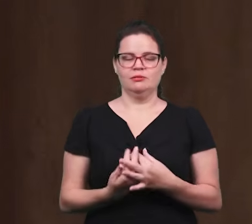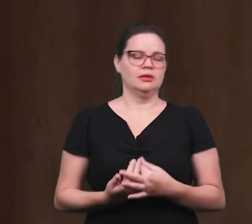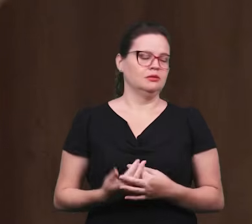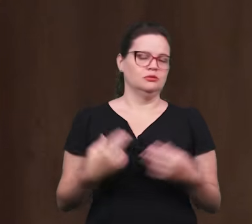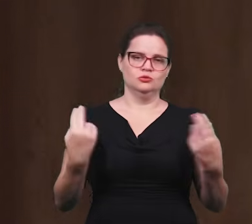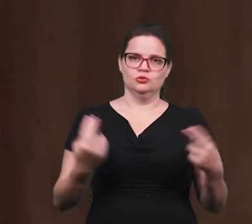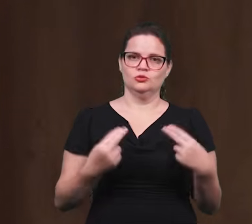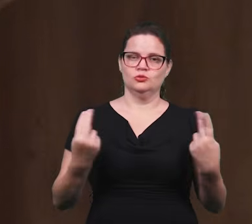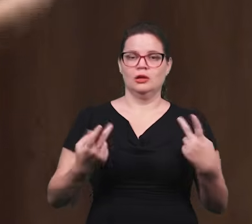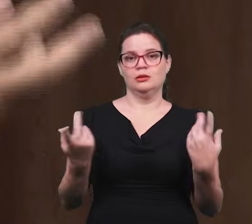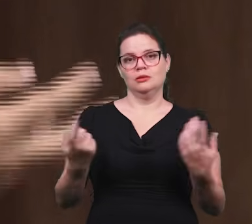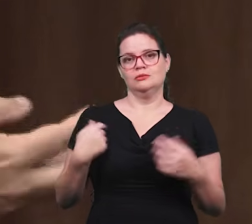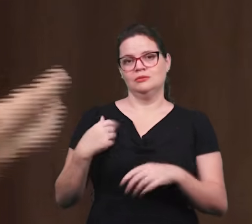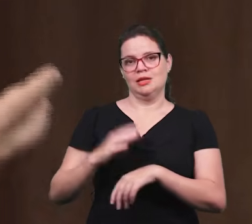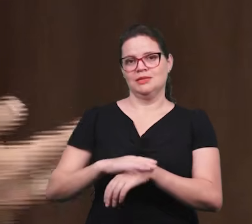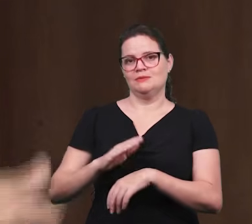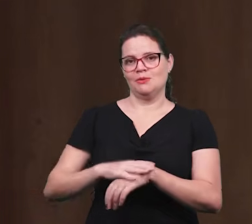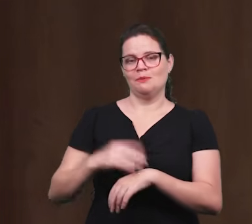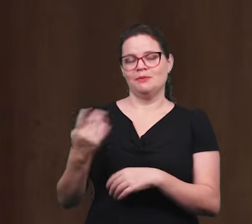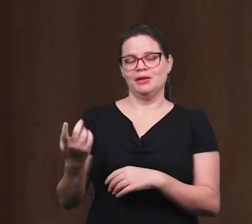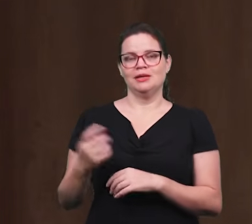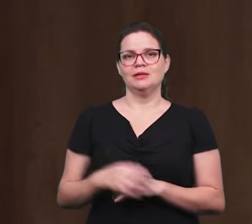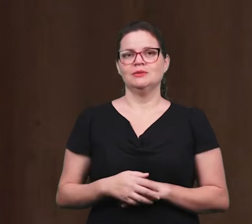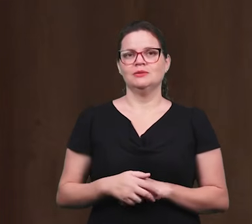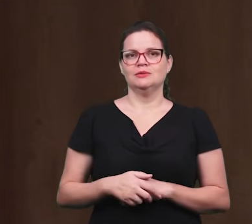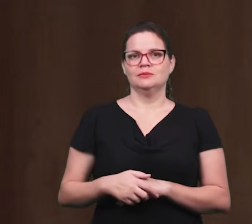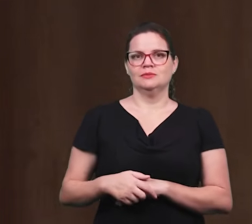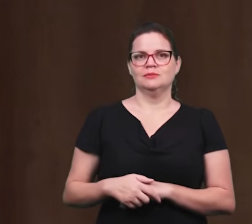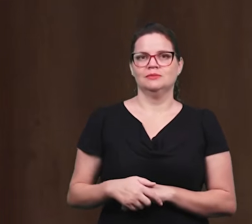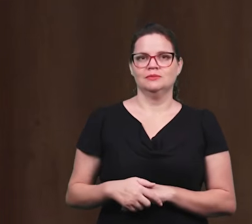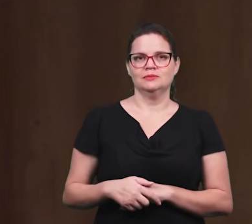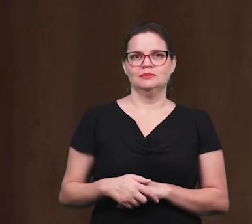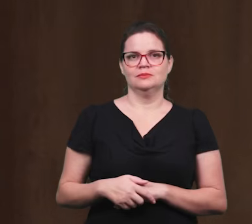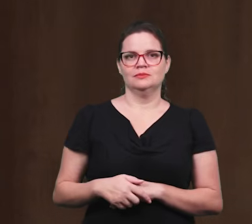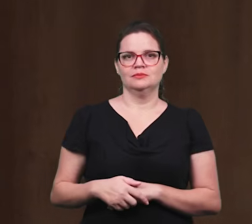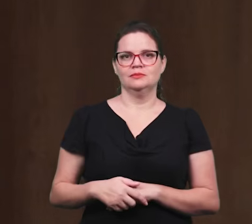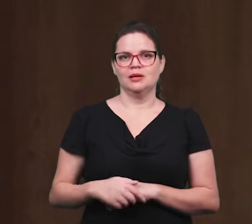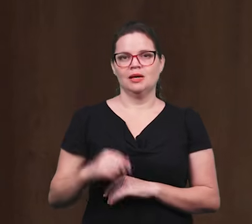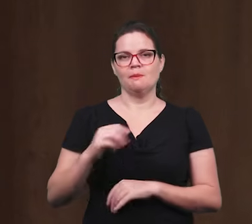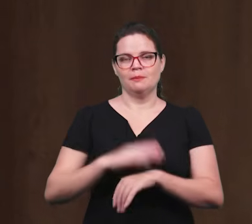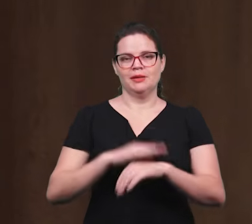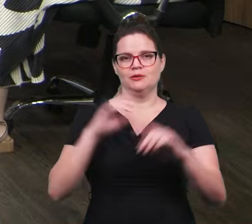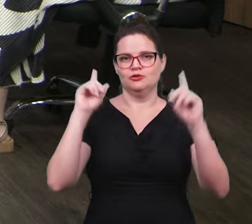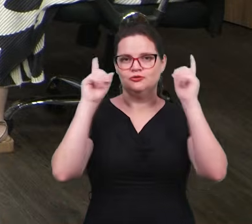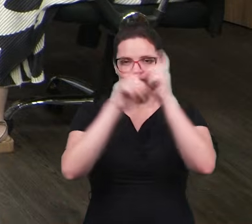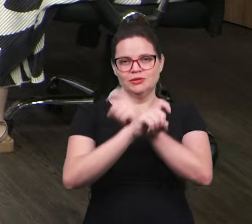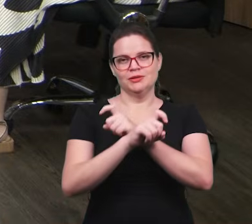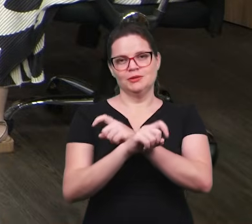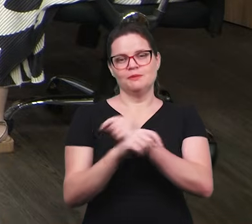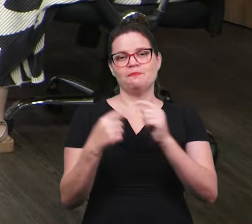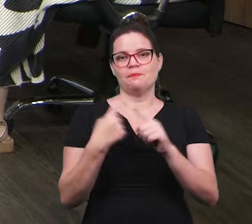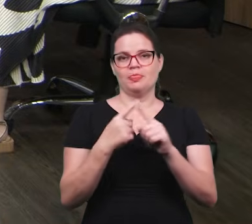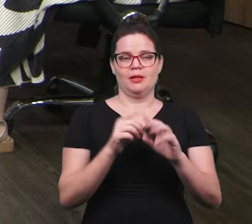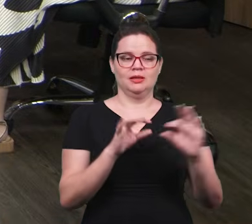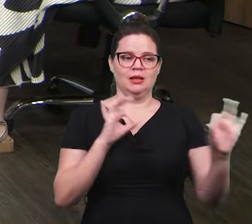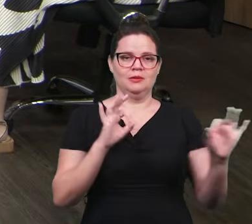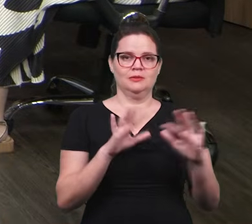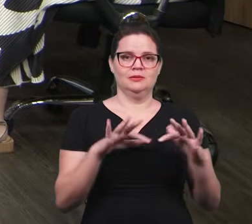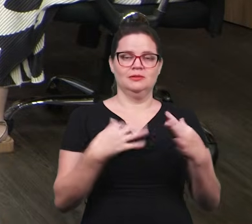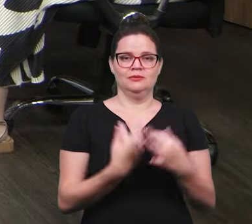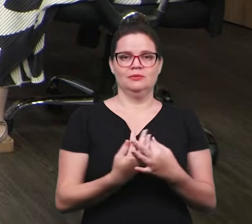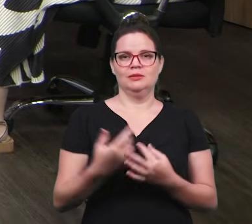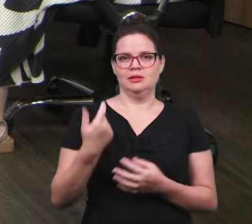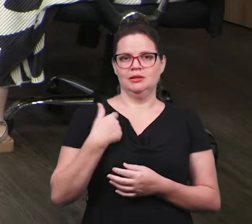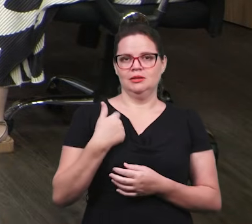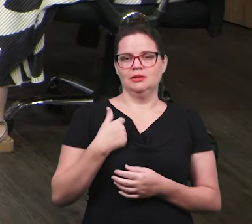esse momento aí, respondendo a pergunta do Matheus, né, é um período difícil. E eu posso falar isso de